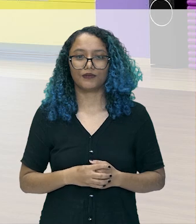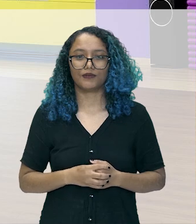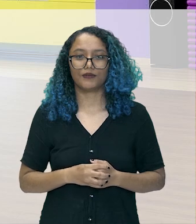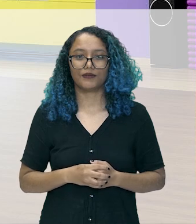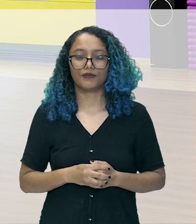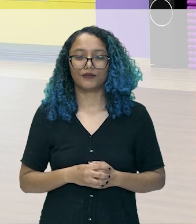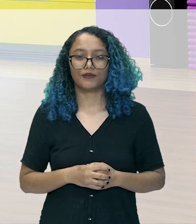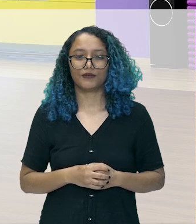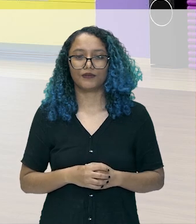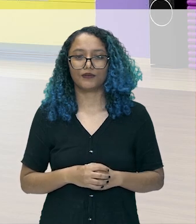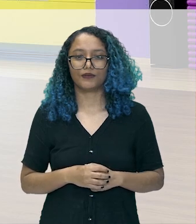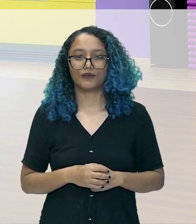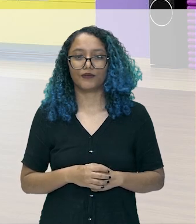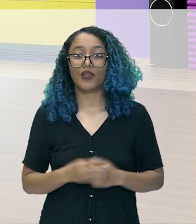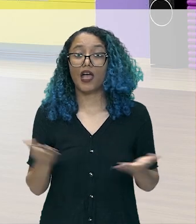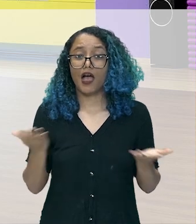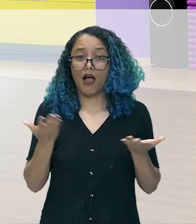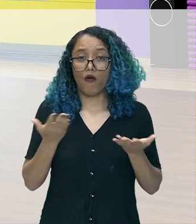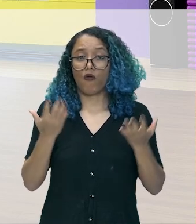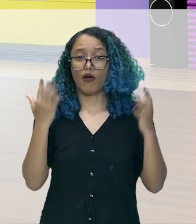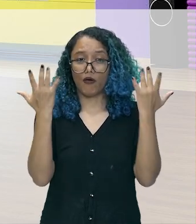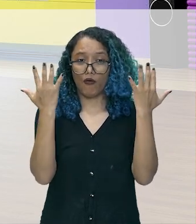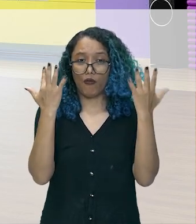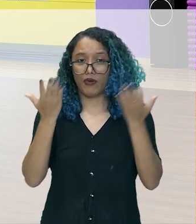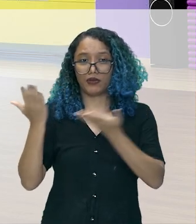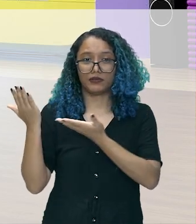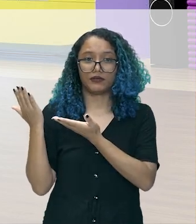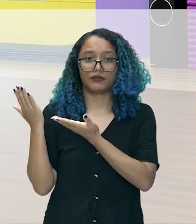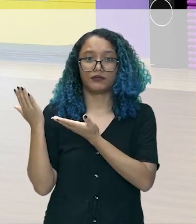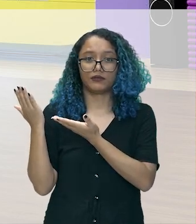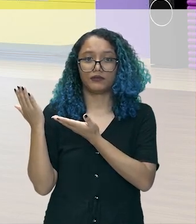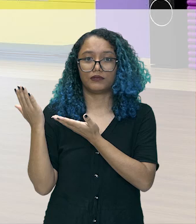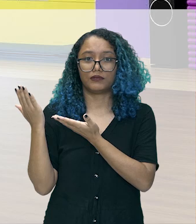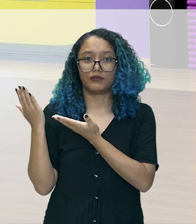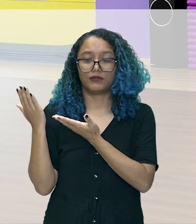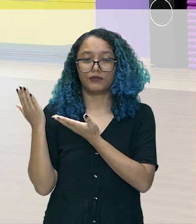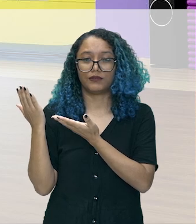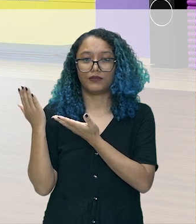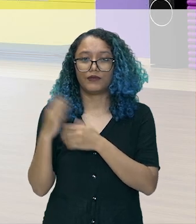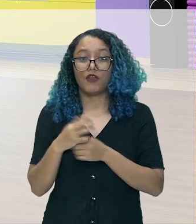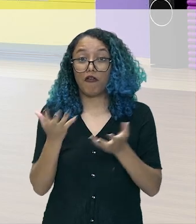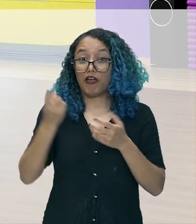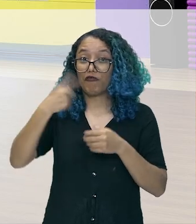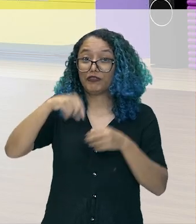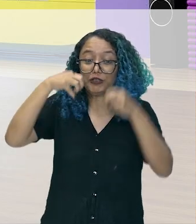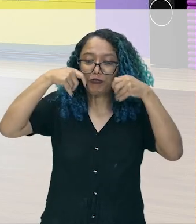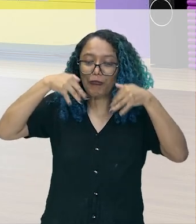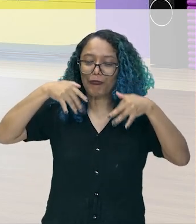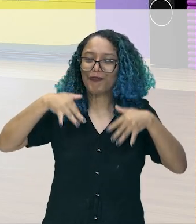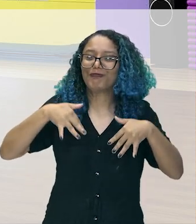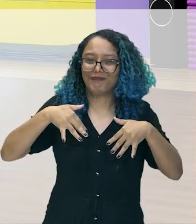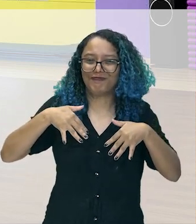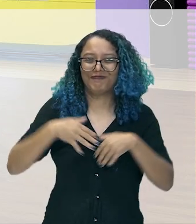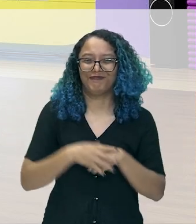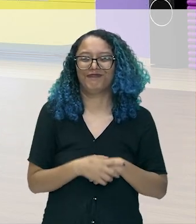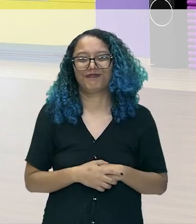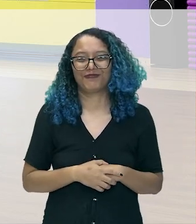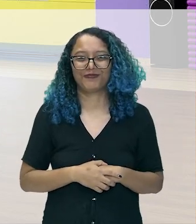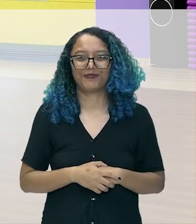de preparar. Já dá uma mexida aqui, ó, no quadril, para o outro